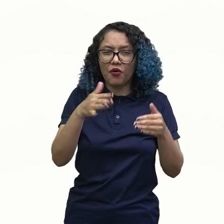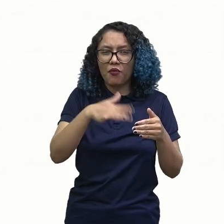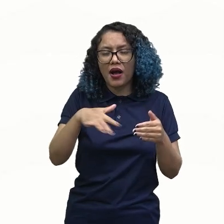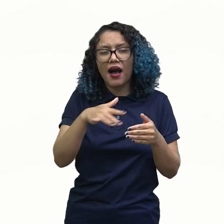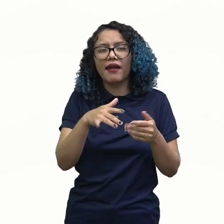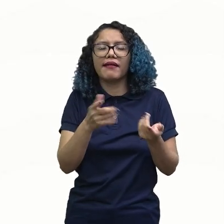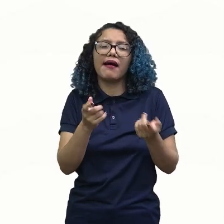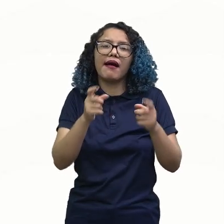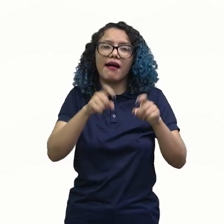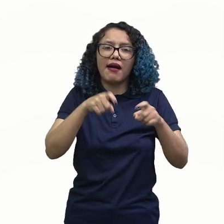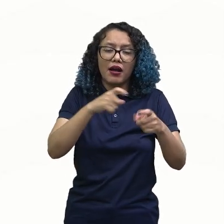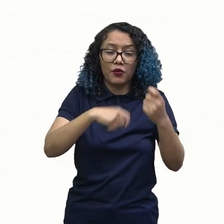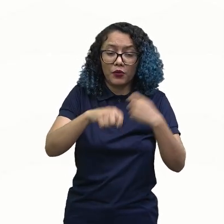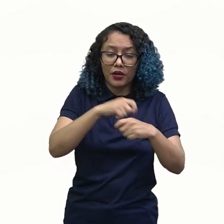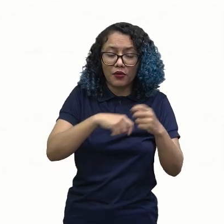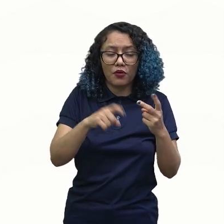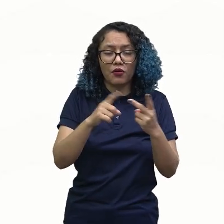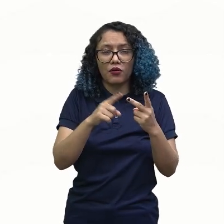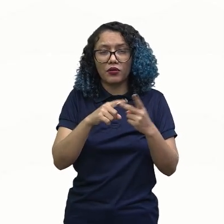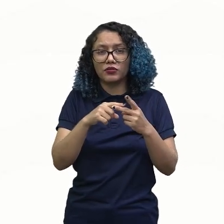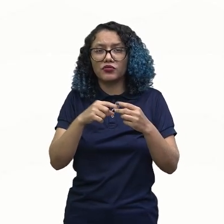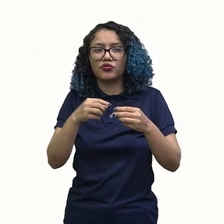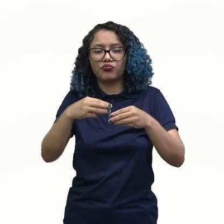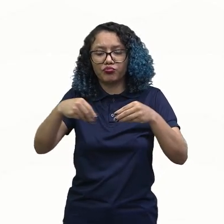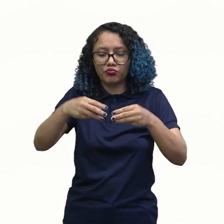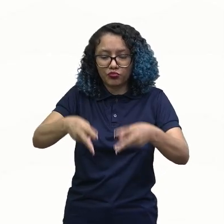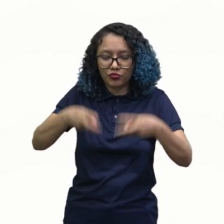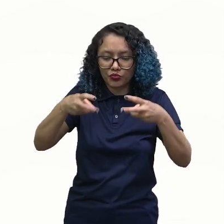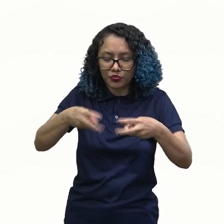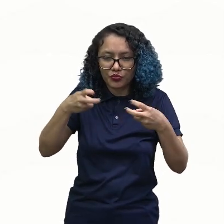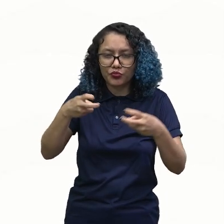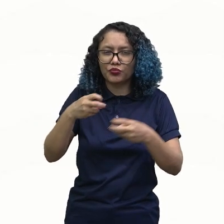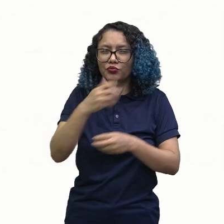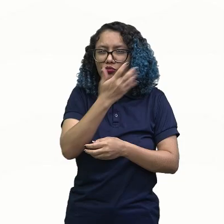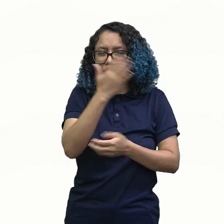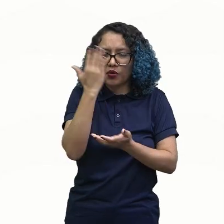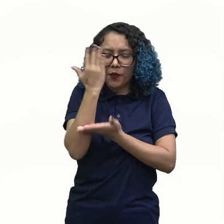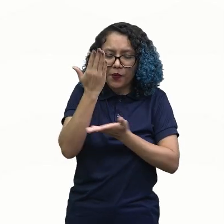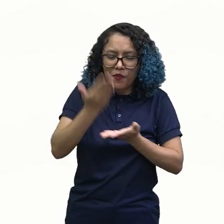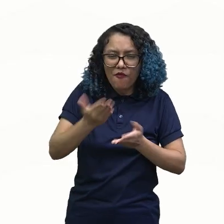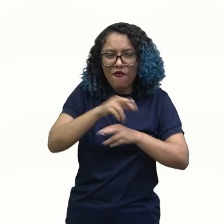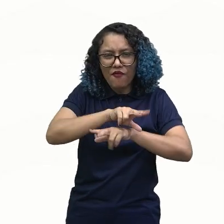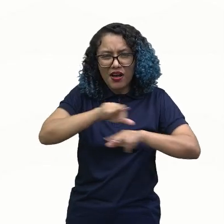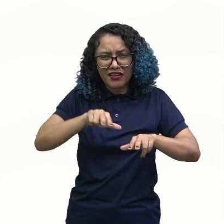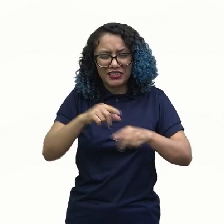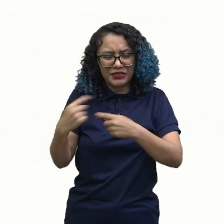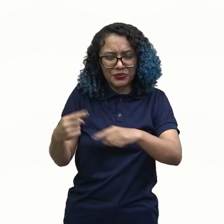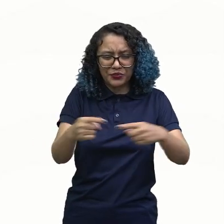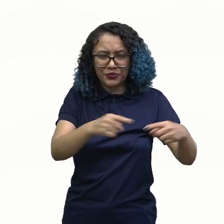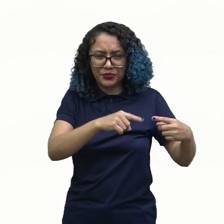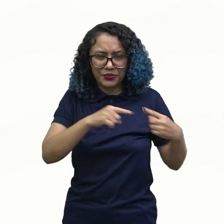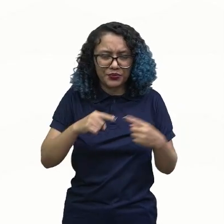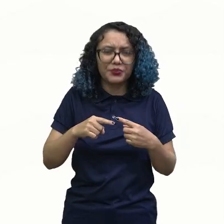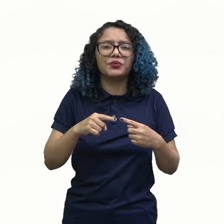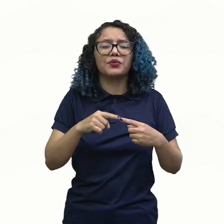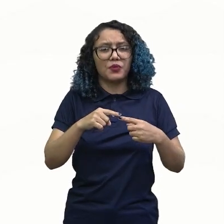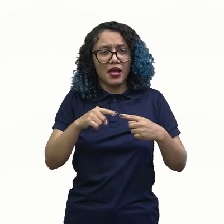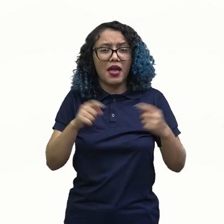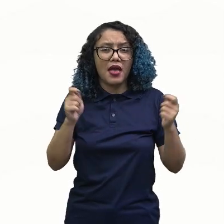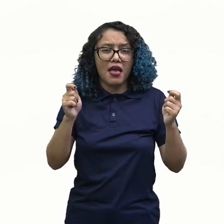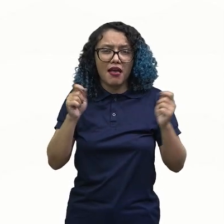agronegócio, em prol da mineração, do desmatamento, e essa disputa ela acaba afetando